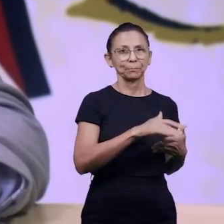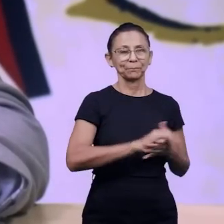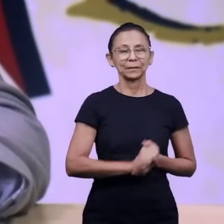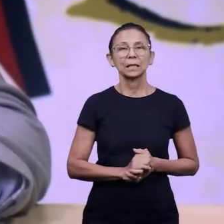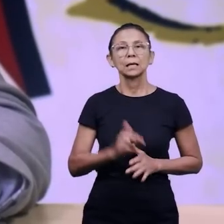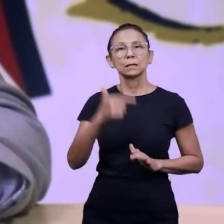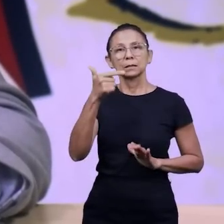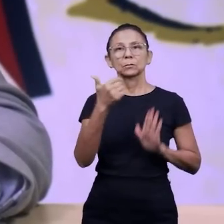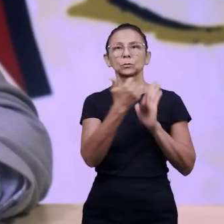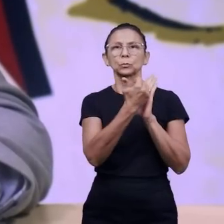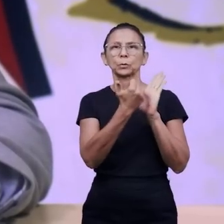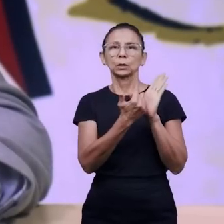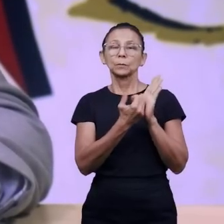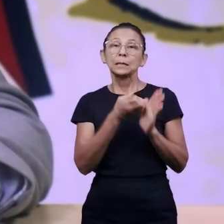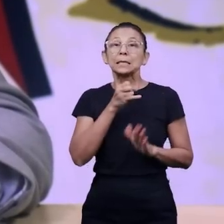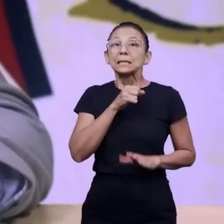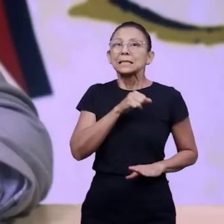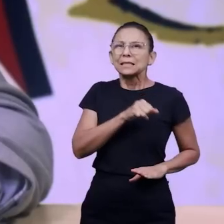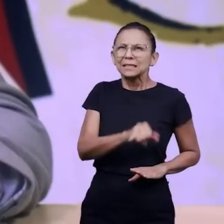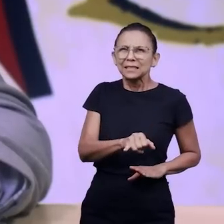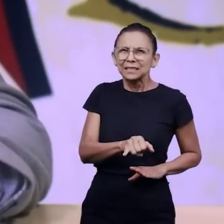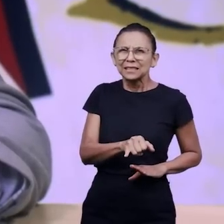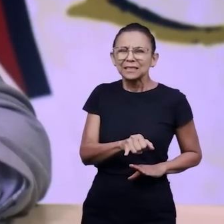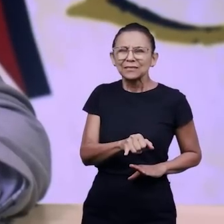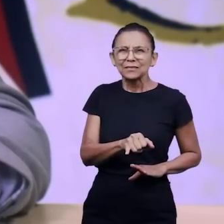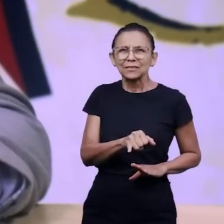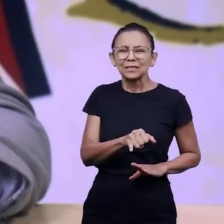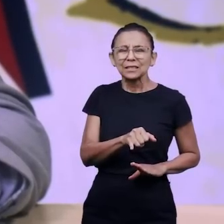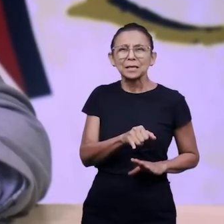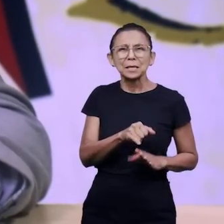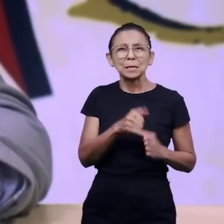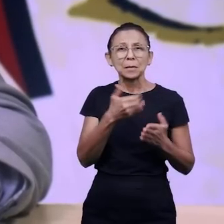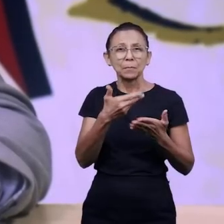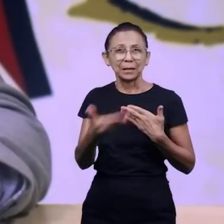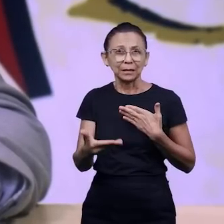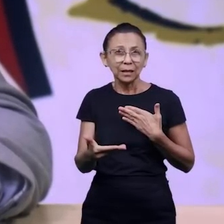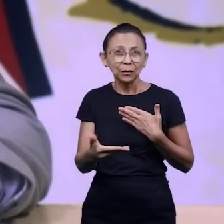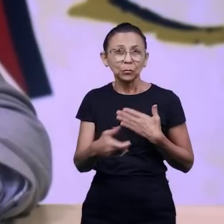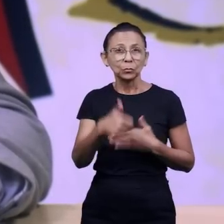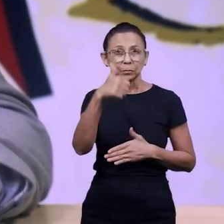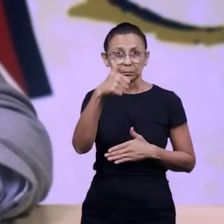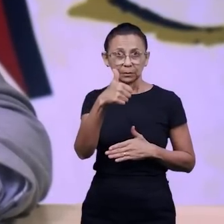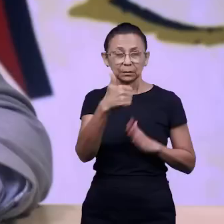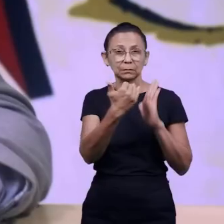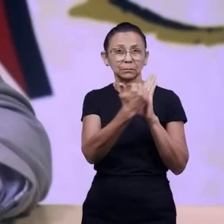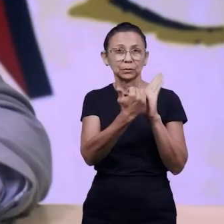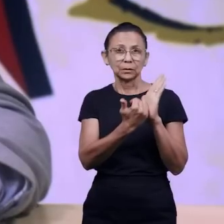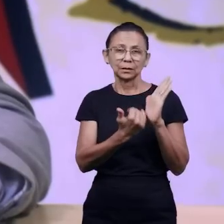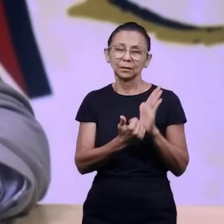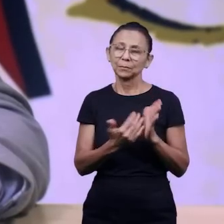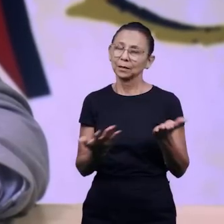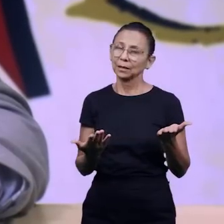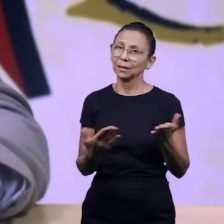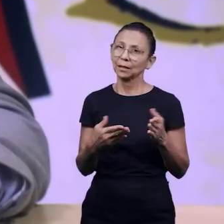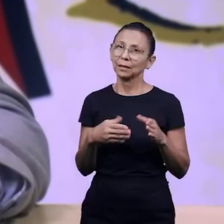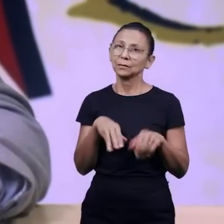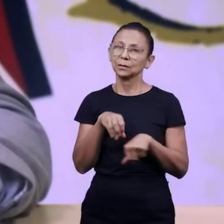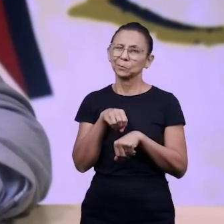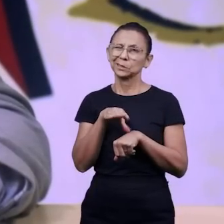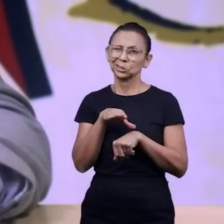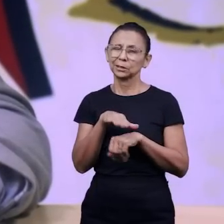vontade, estamos vivendo a experiência da salvação. E nós estamos numa sequência onde estamos tratando o tema Síndrome